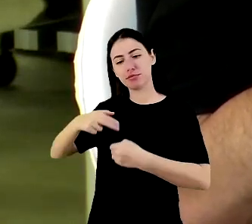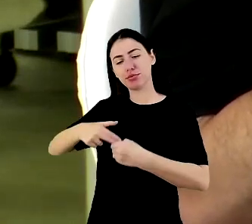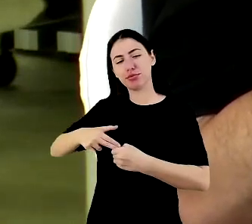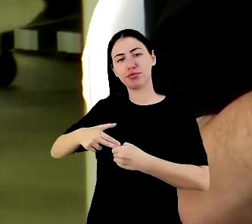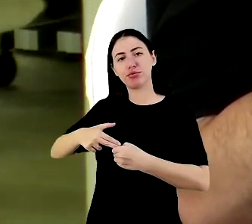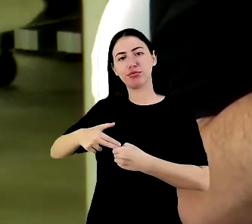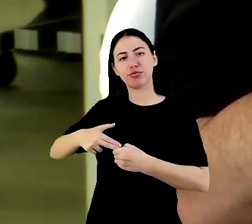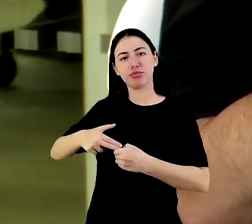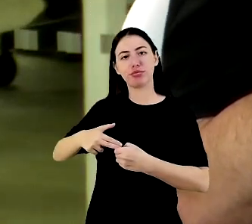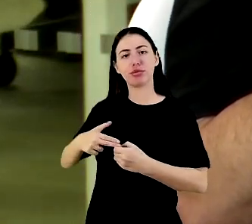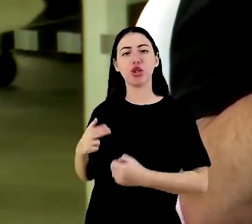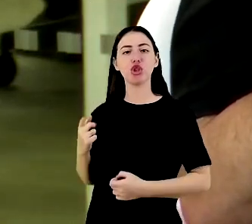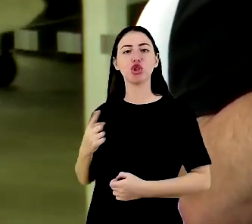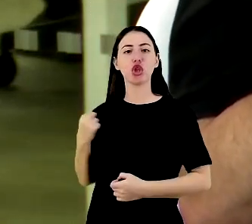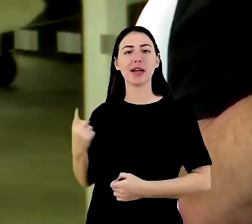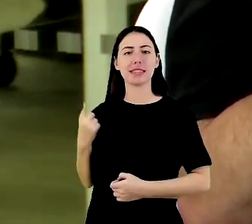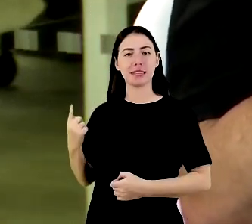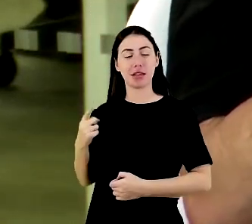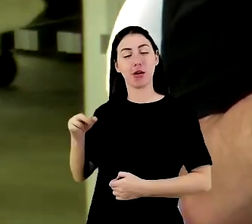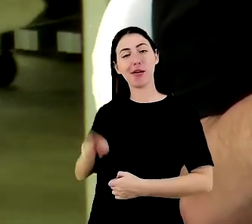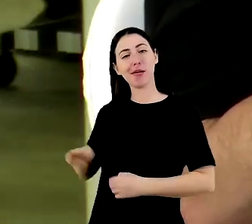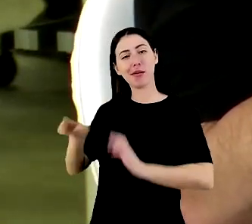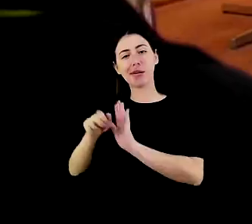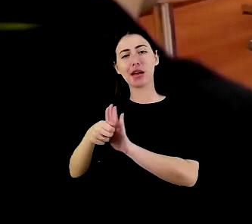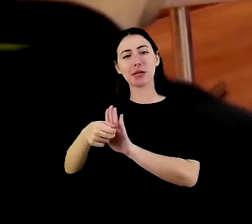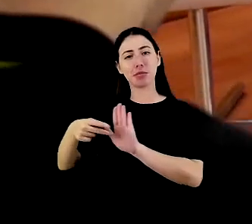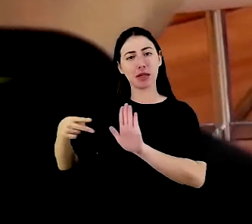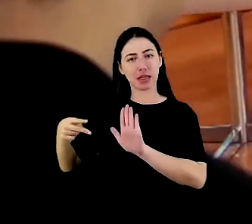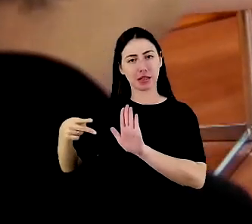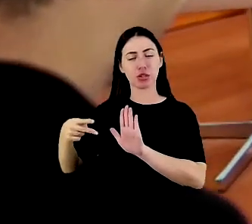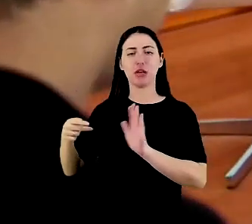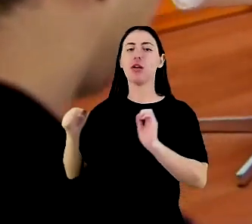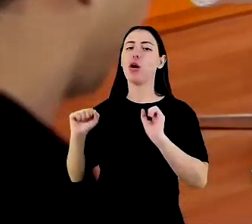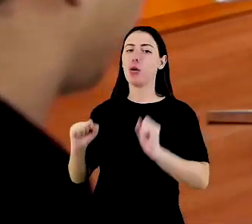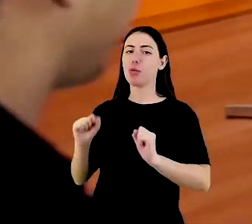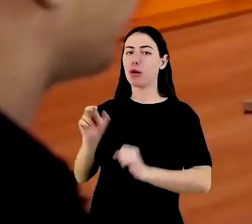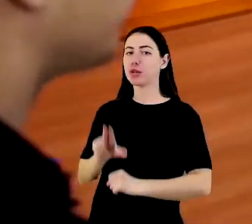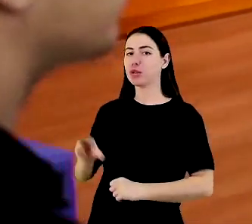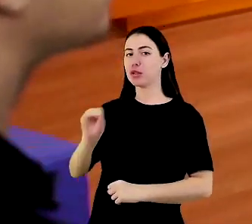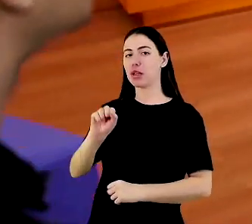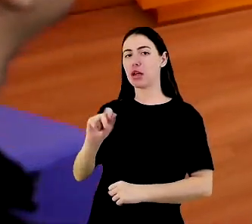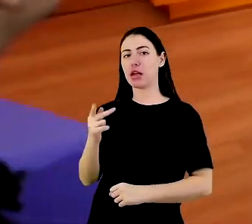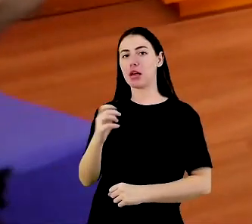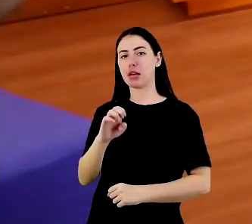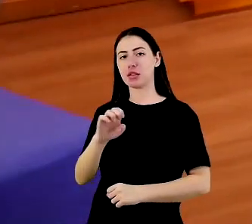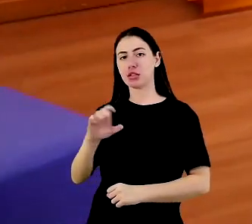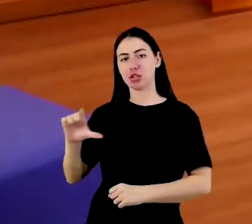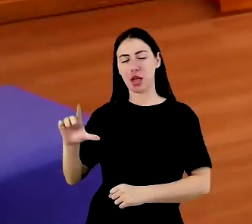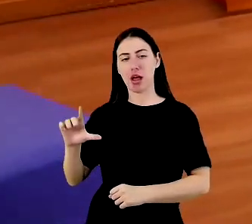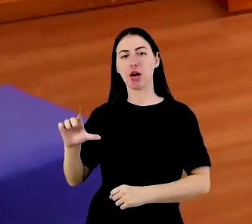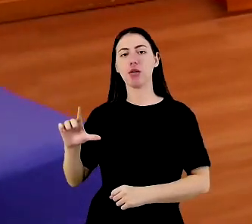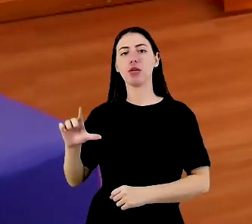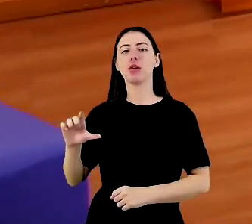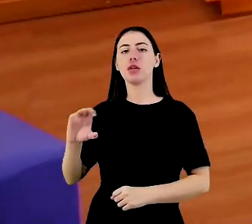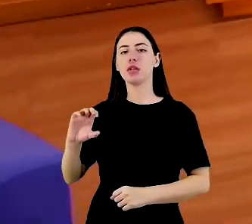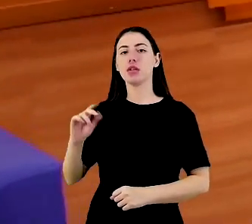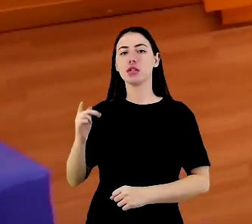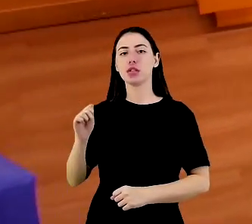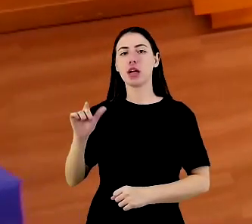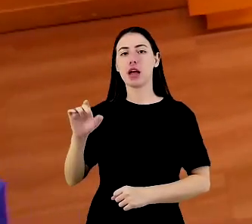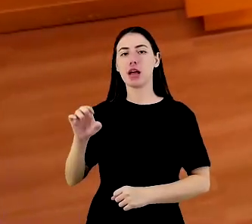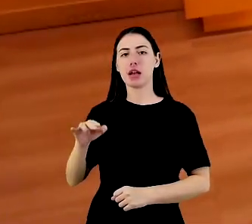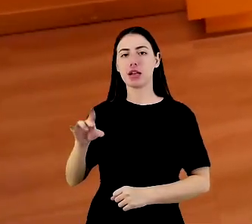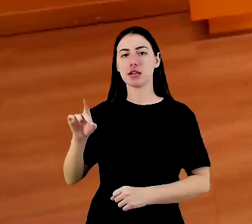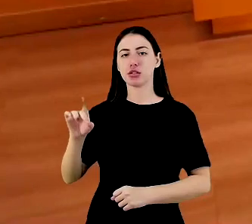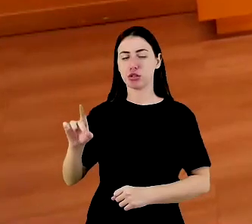do aplicativo, seja ele o Shell Recharge, seja ele o Tupinambá, que é uma empresa investida da Raizen, onde você